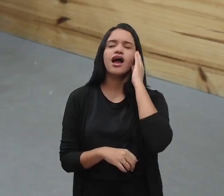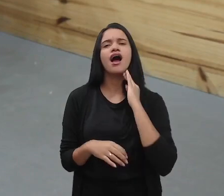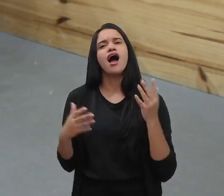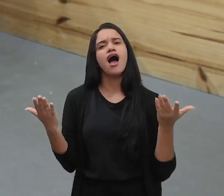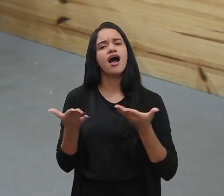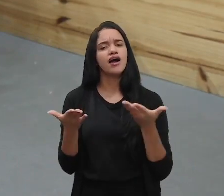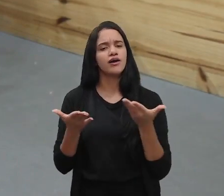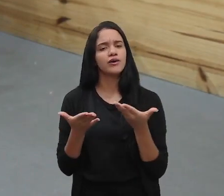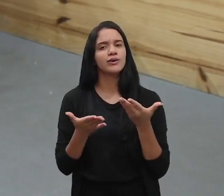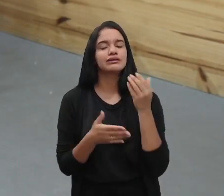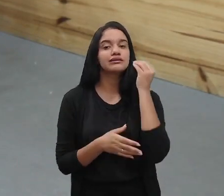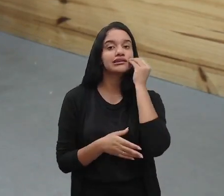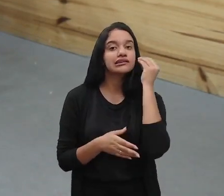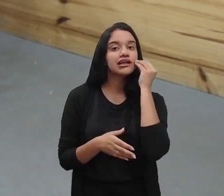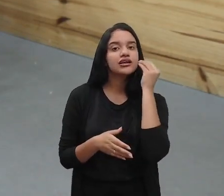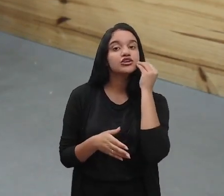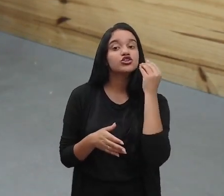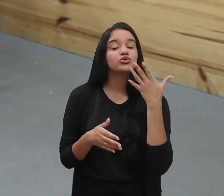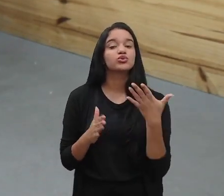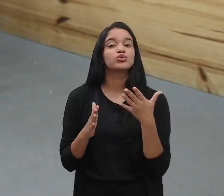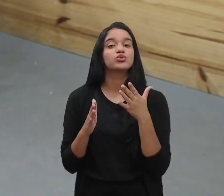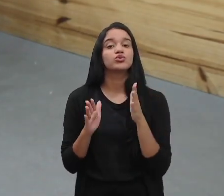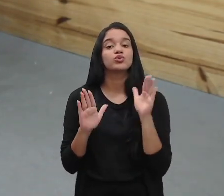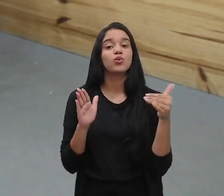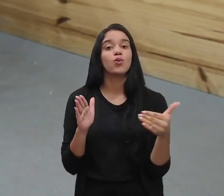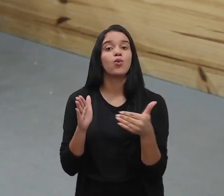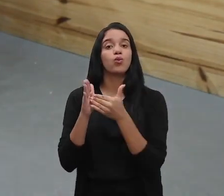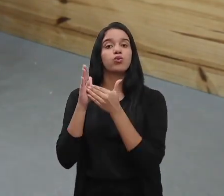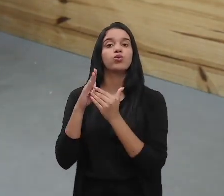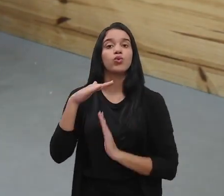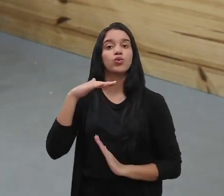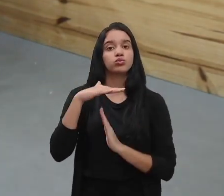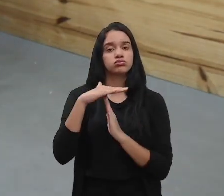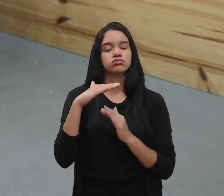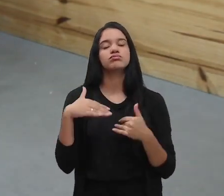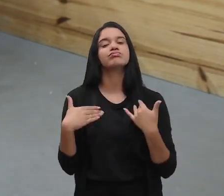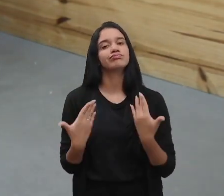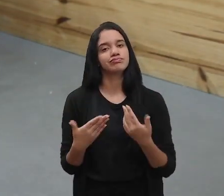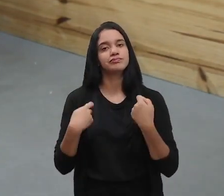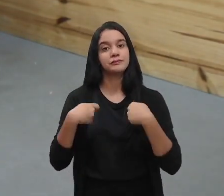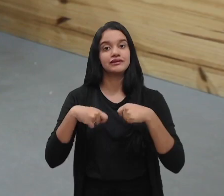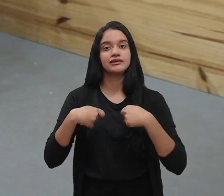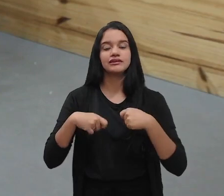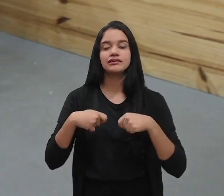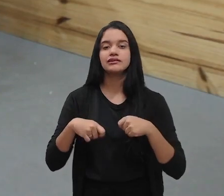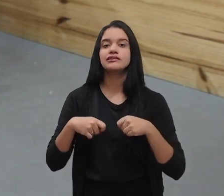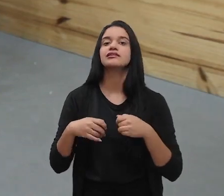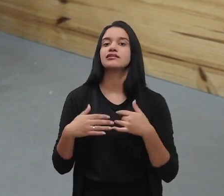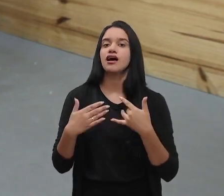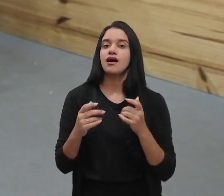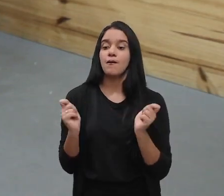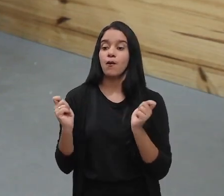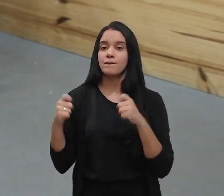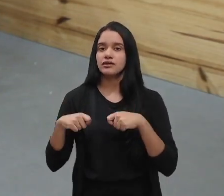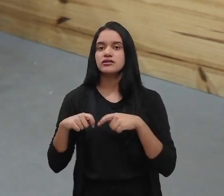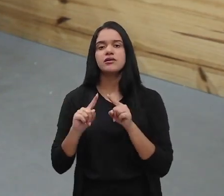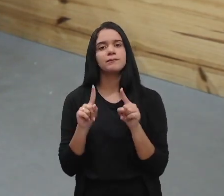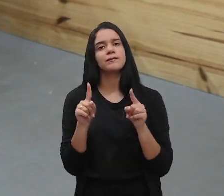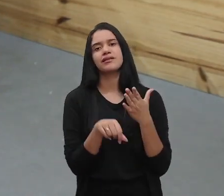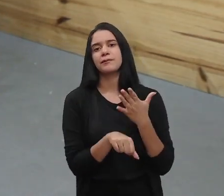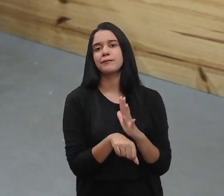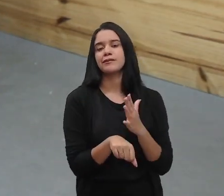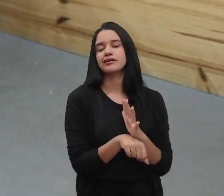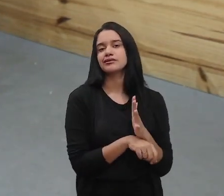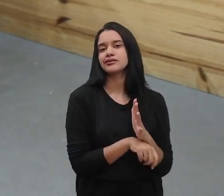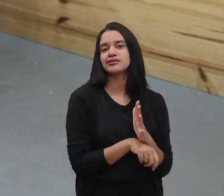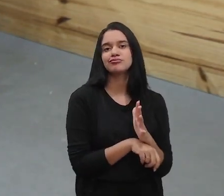no último. E aí as etapas... Ele passa em todo o processo que a gente precisa de competências, mas na prática ele não vai aguentar.